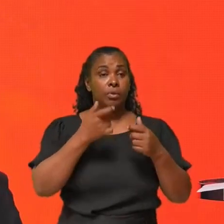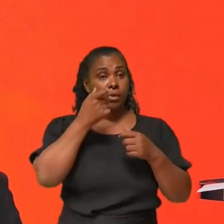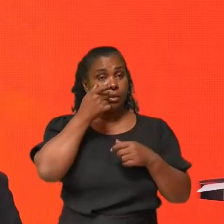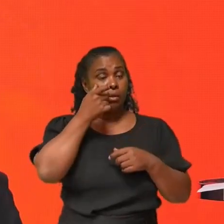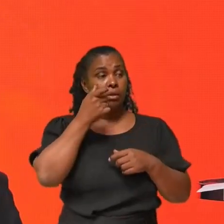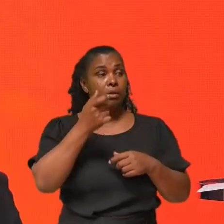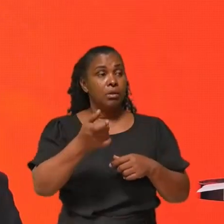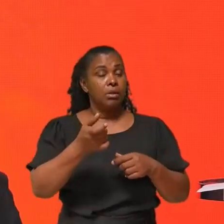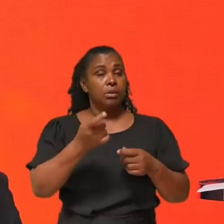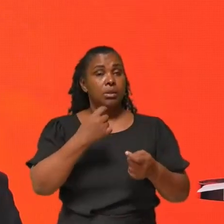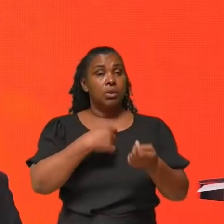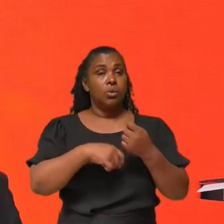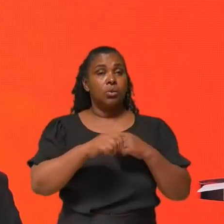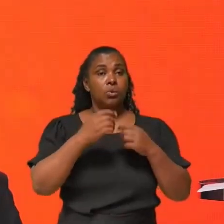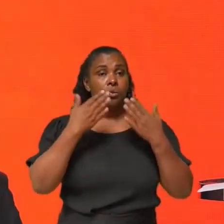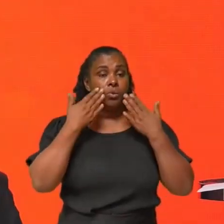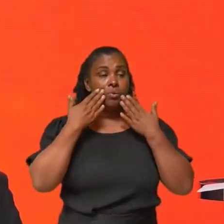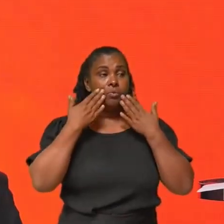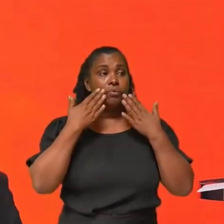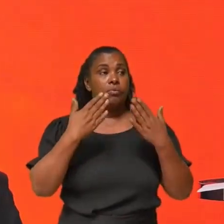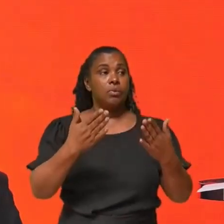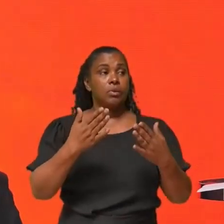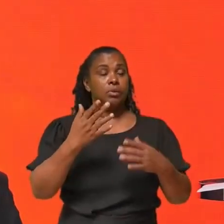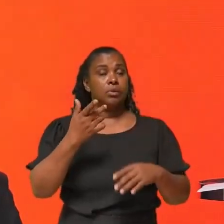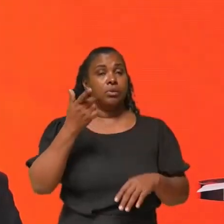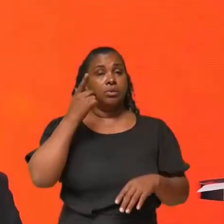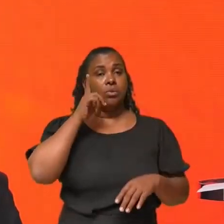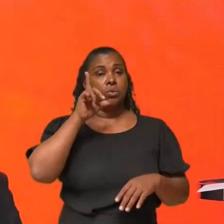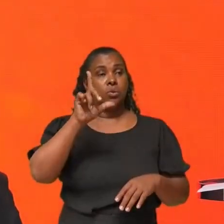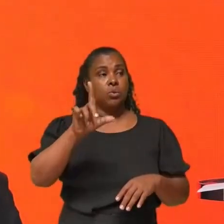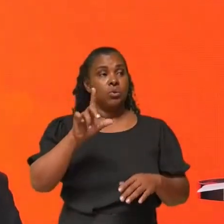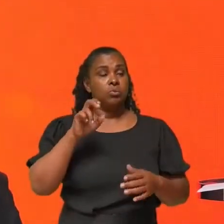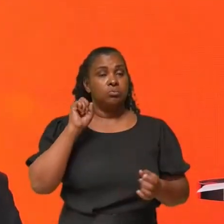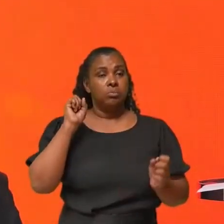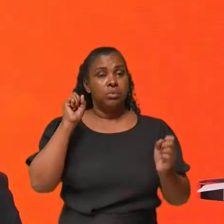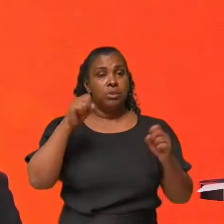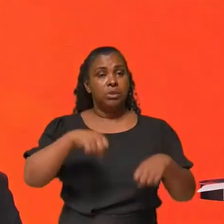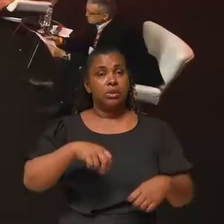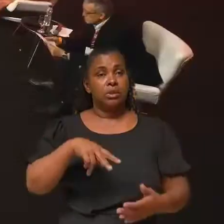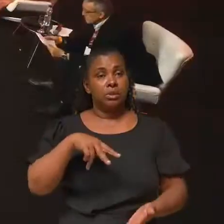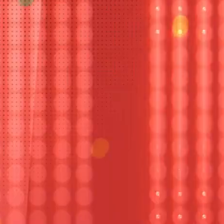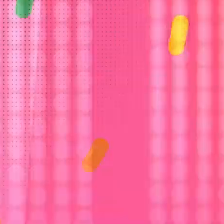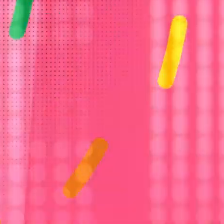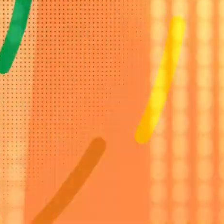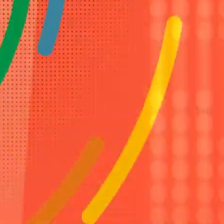Aí sim nós teremos condições de fazer uma disputa de narrativa.